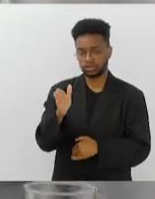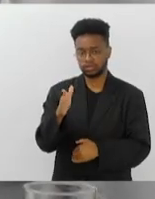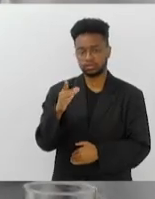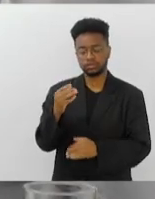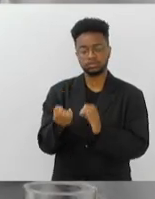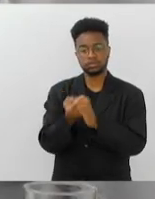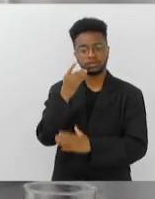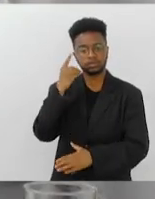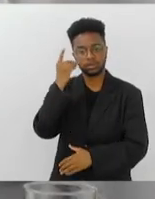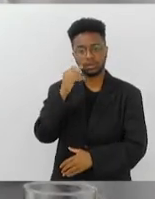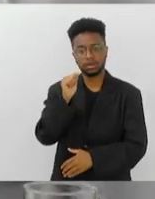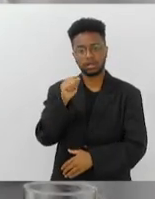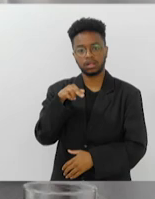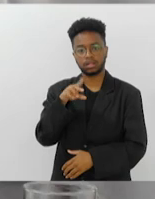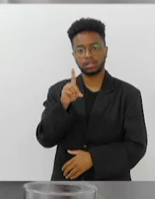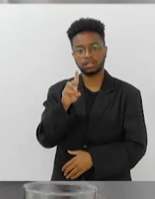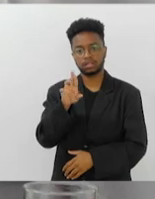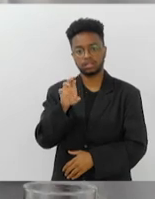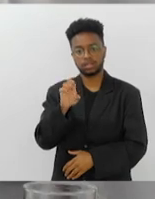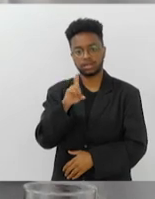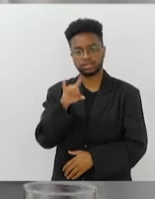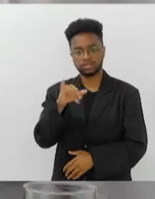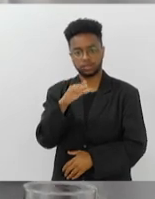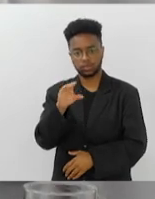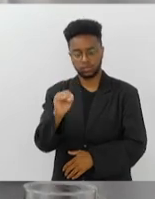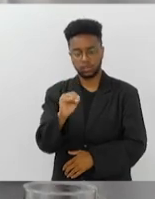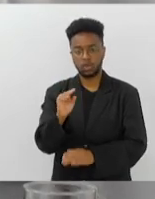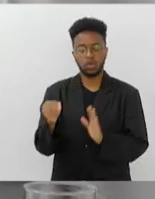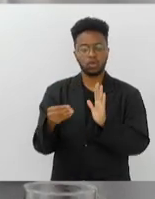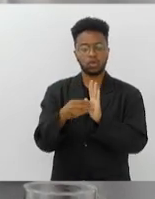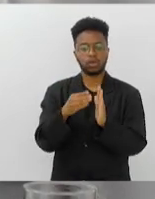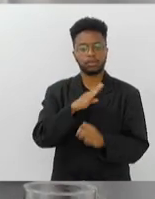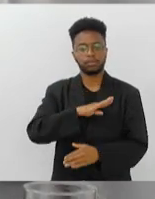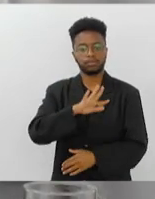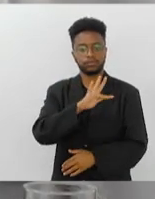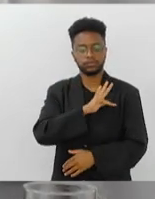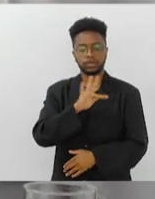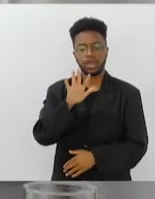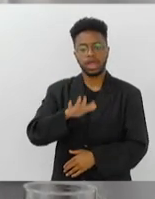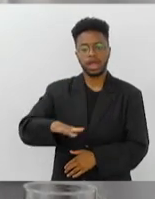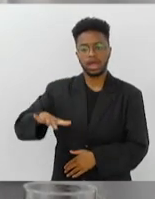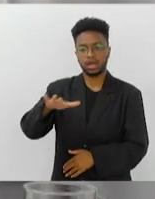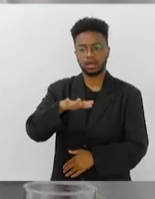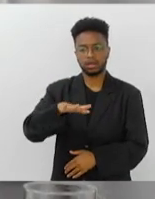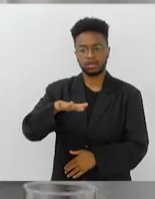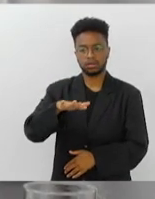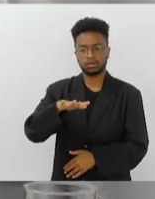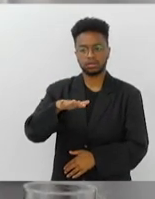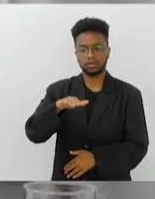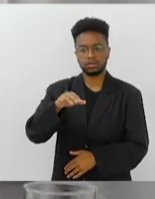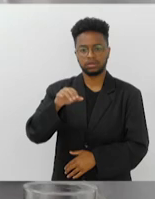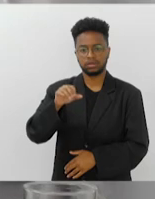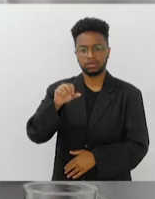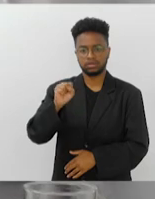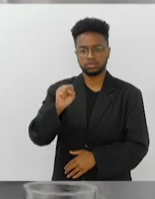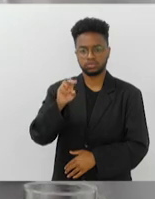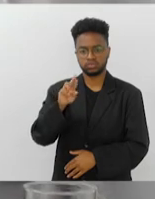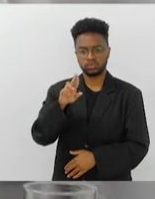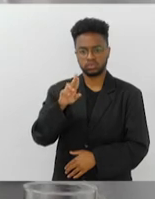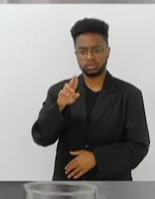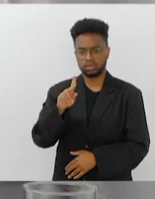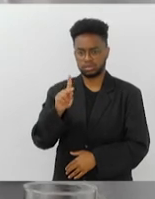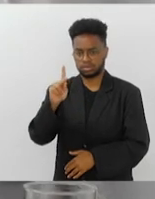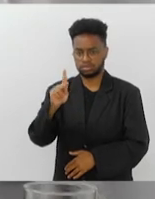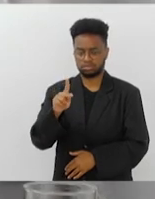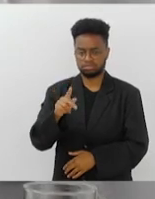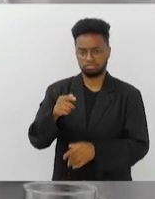deputado Andrezinho Siciliano, que declara a Baixada Fluminense como a região do Surque, corrida de charrete no estado do Rio de